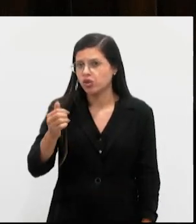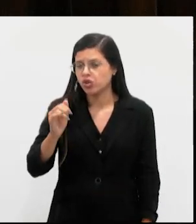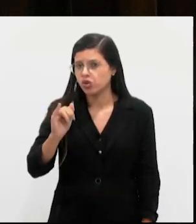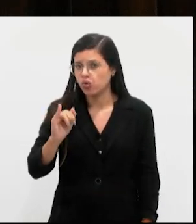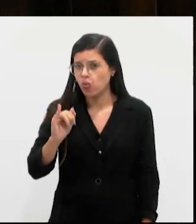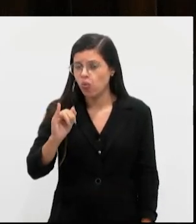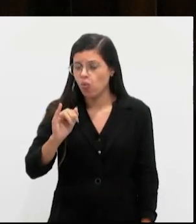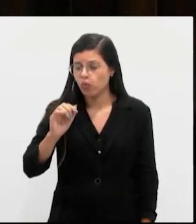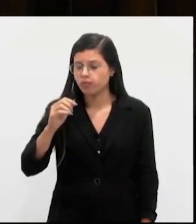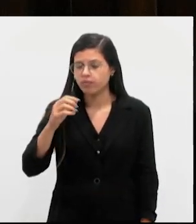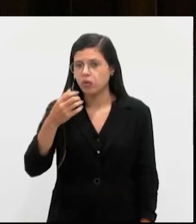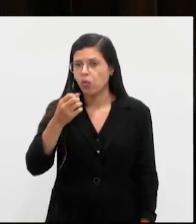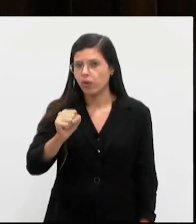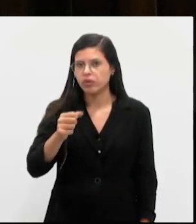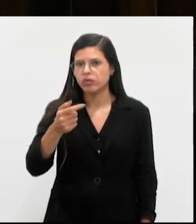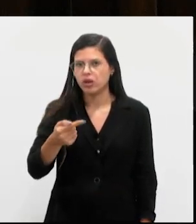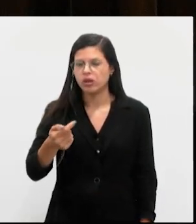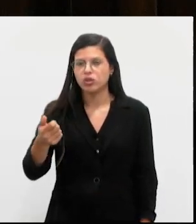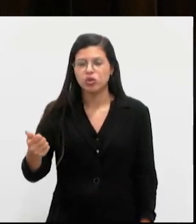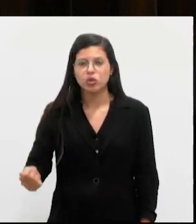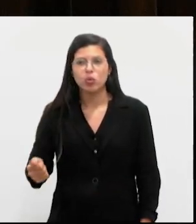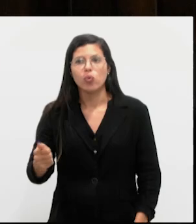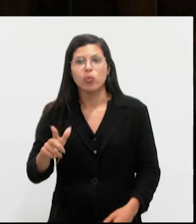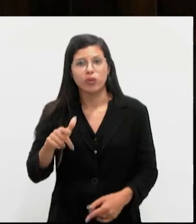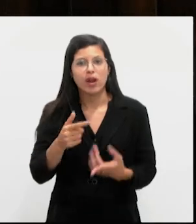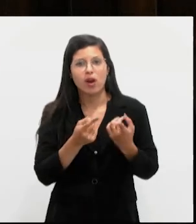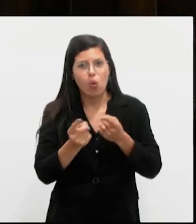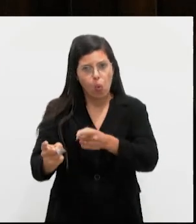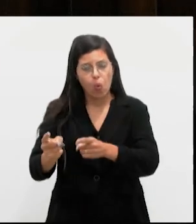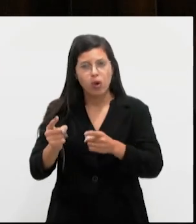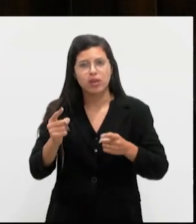que combatia justamente fraude no INSS.